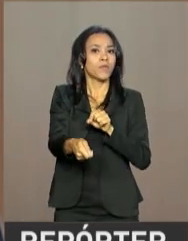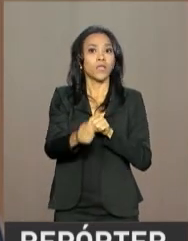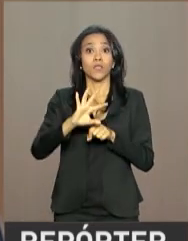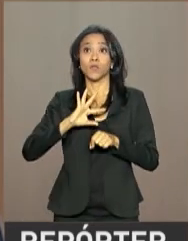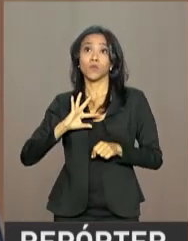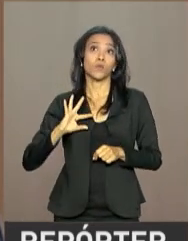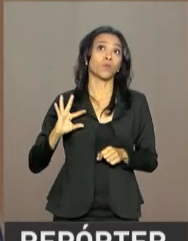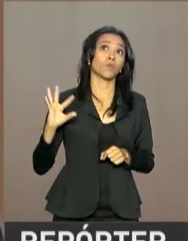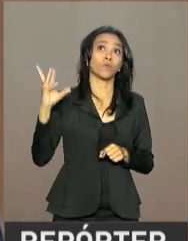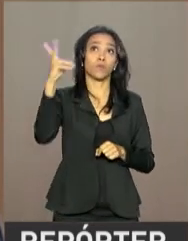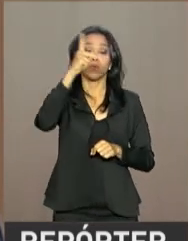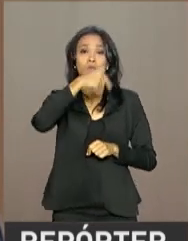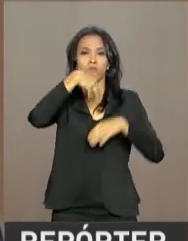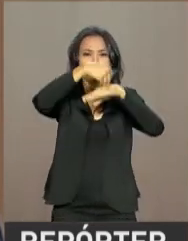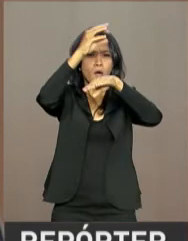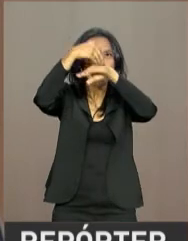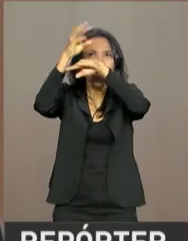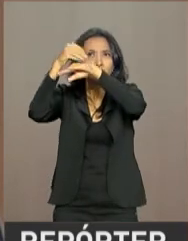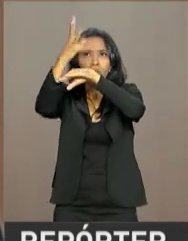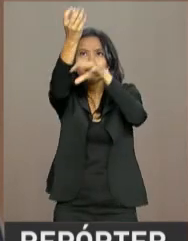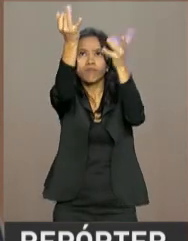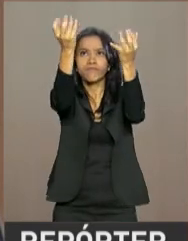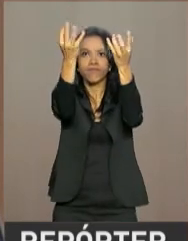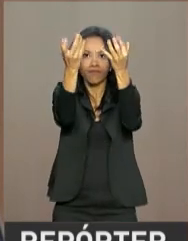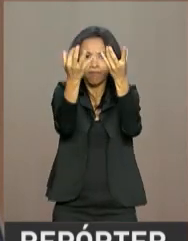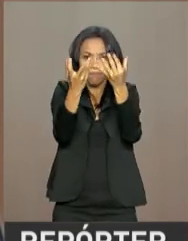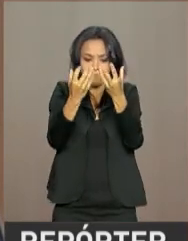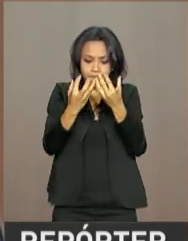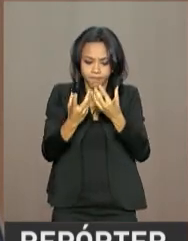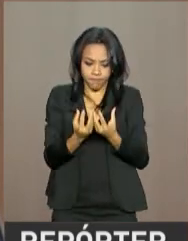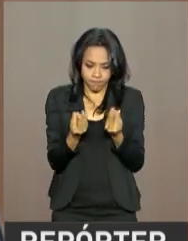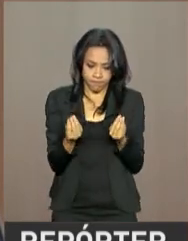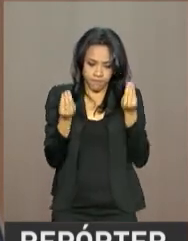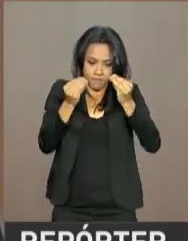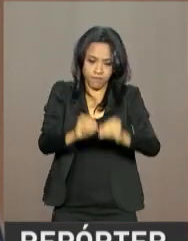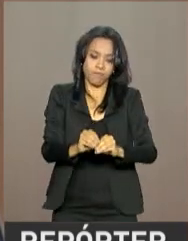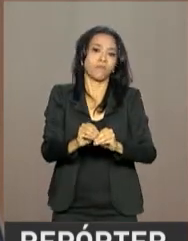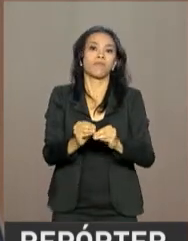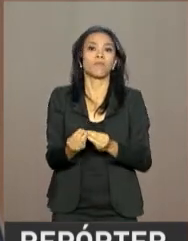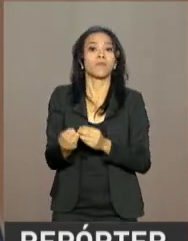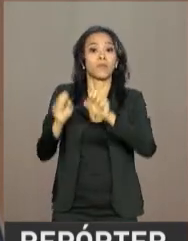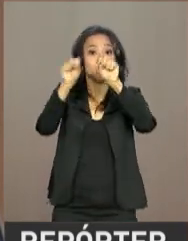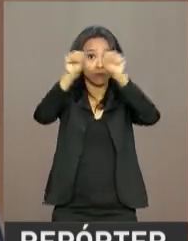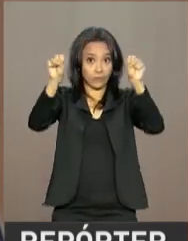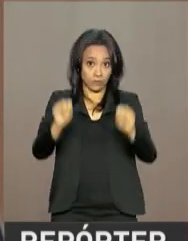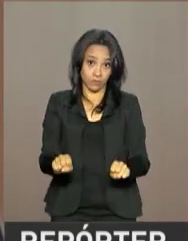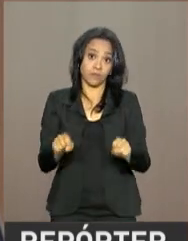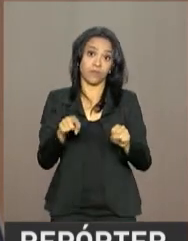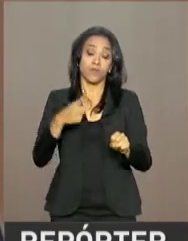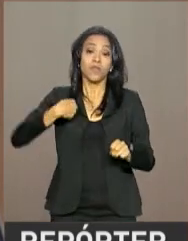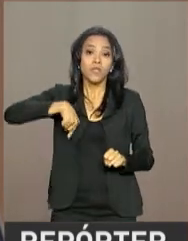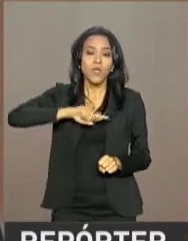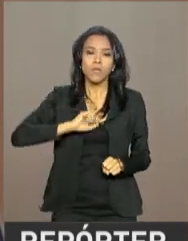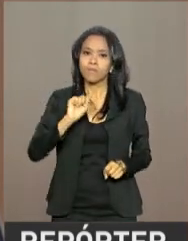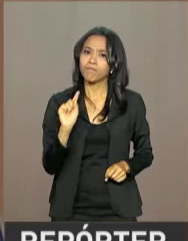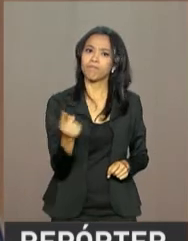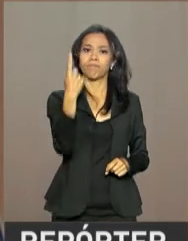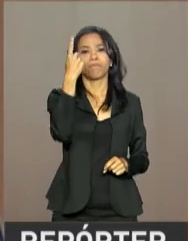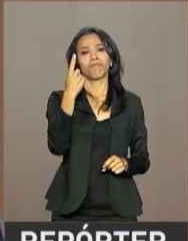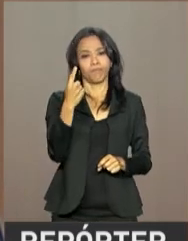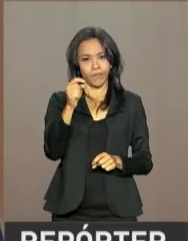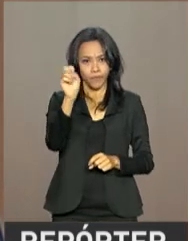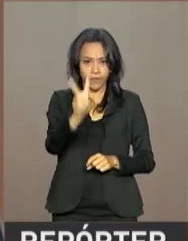sejam produzidas tecnicamente consensualmente e nós passamos a ter pela primeira vez